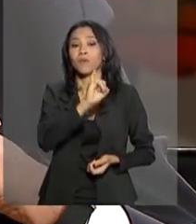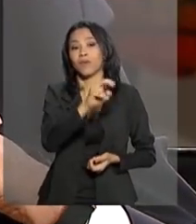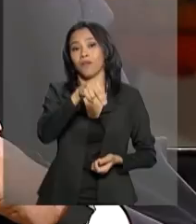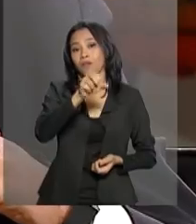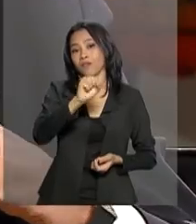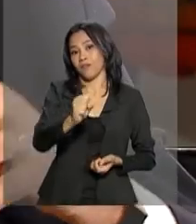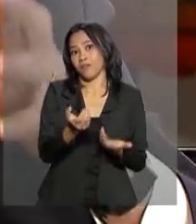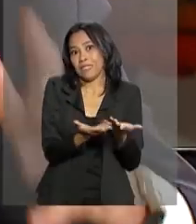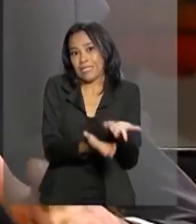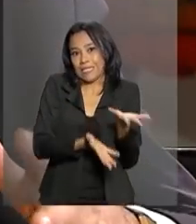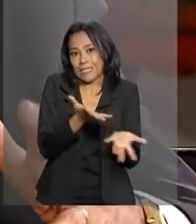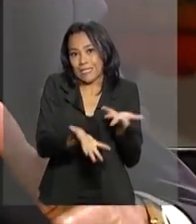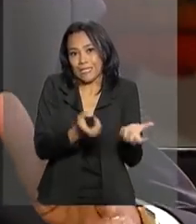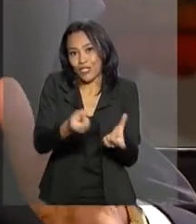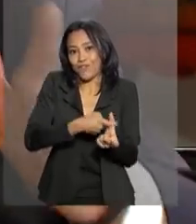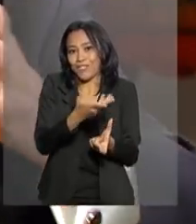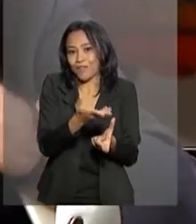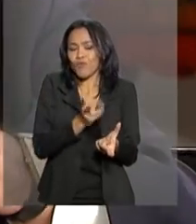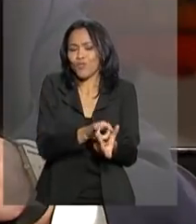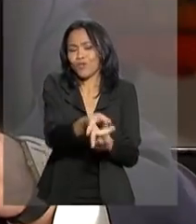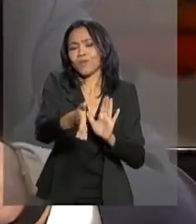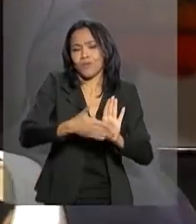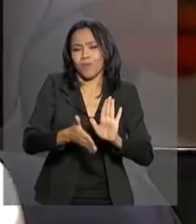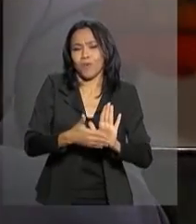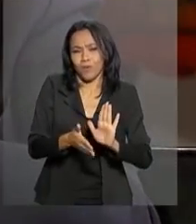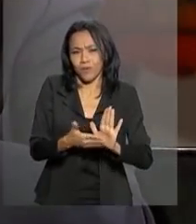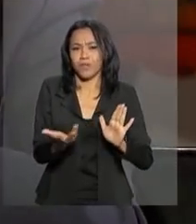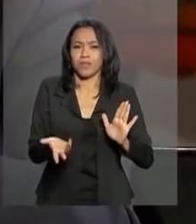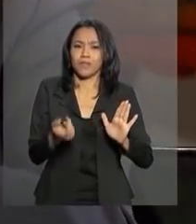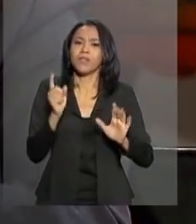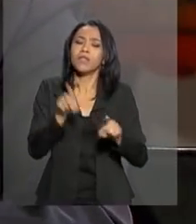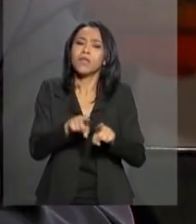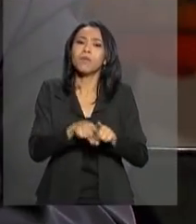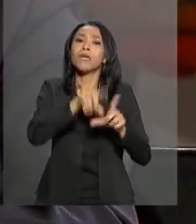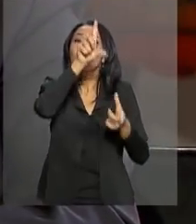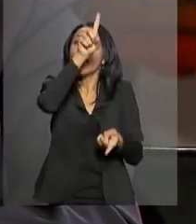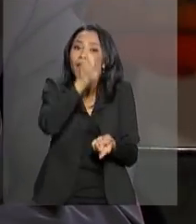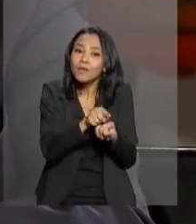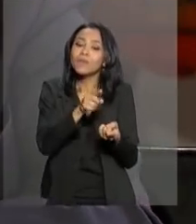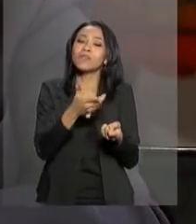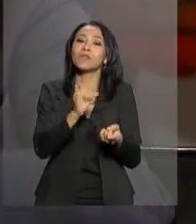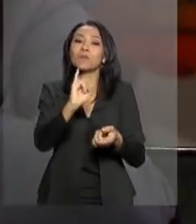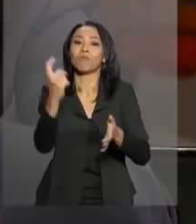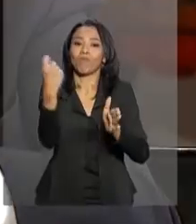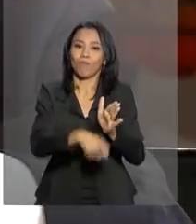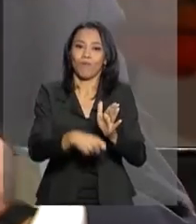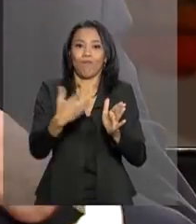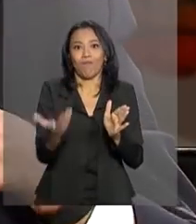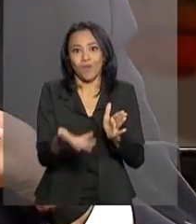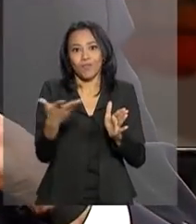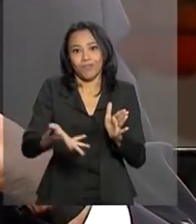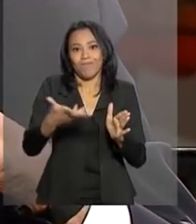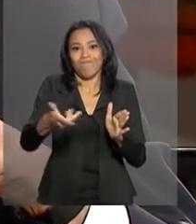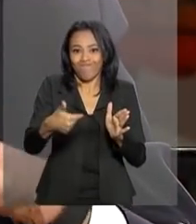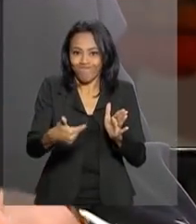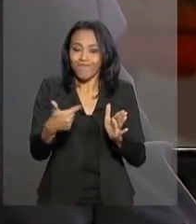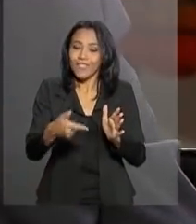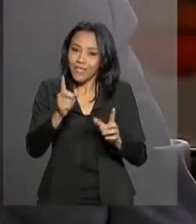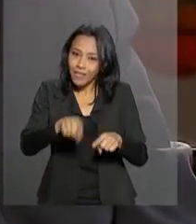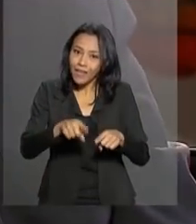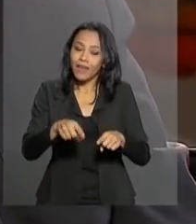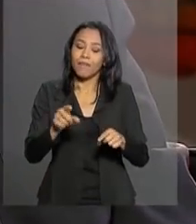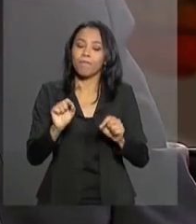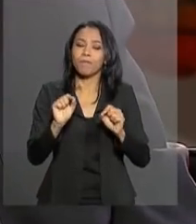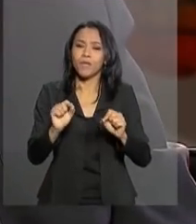previdenciário. Ou seja, continuar com as reformas. Ao lado dela, a simplificação tributária, né? São tarefas que um governo